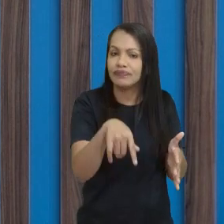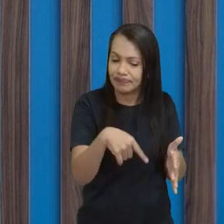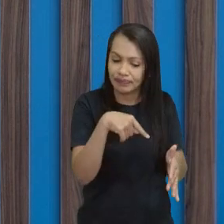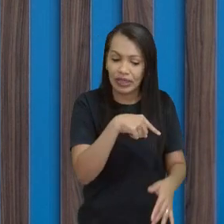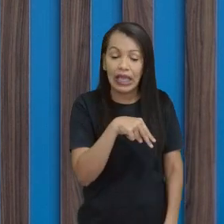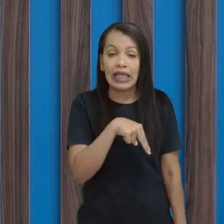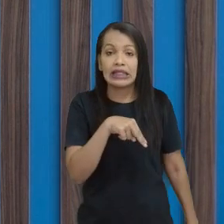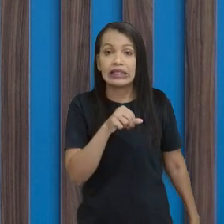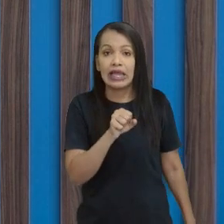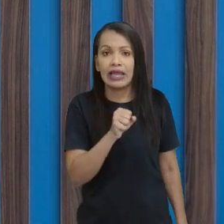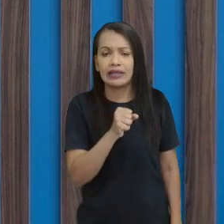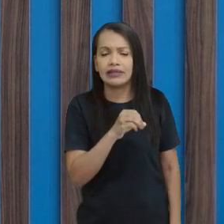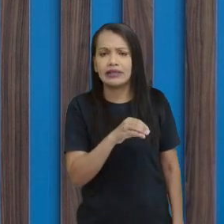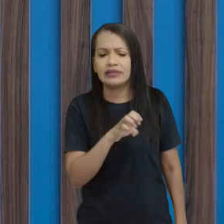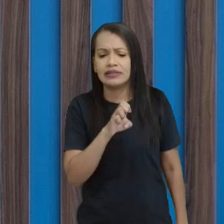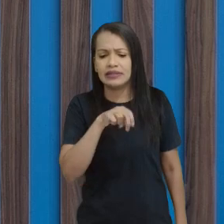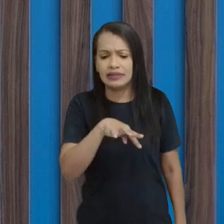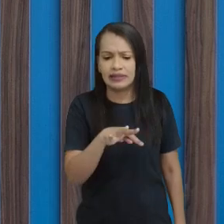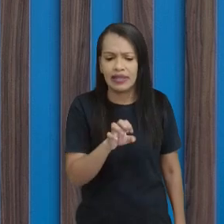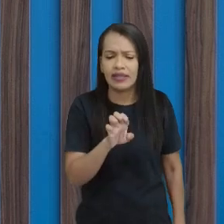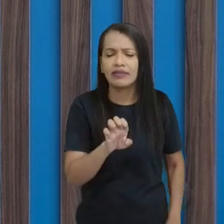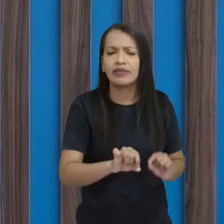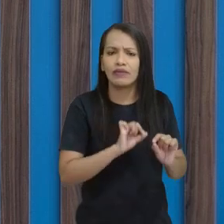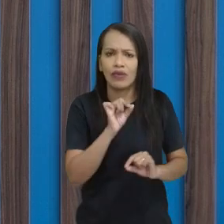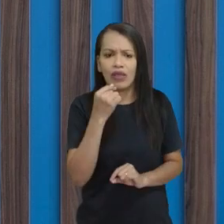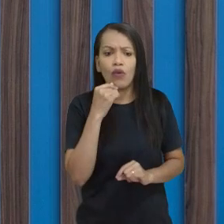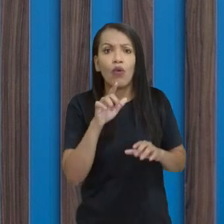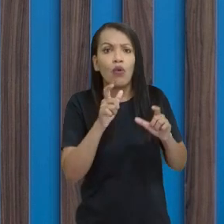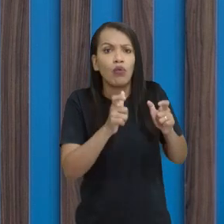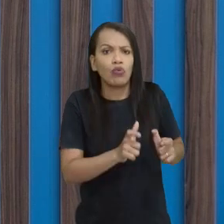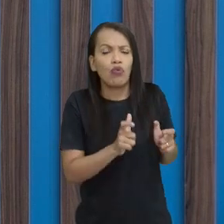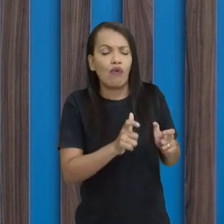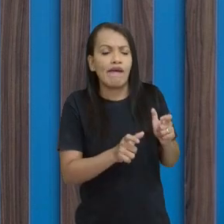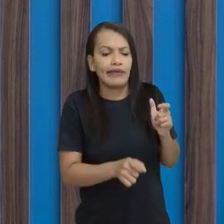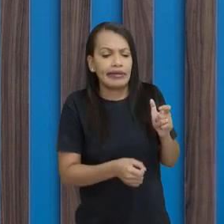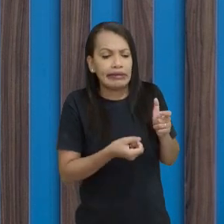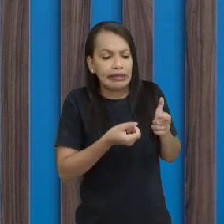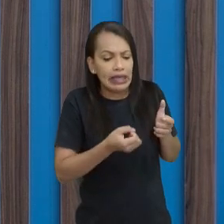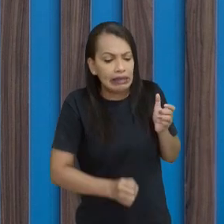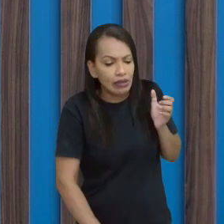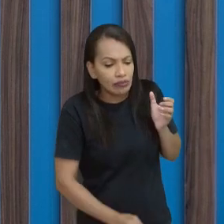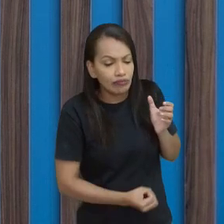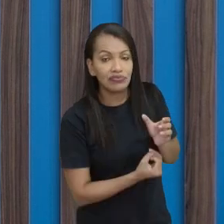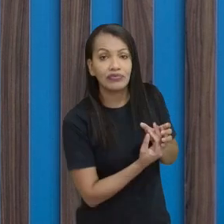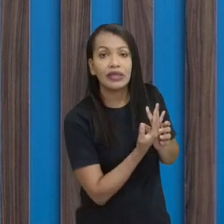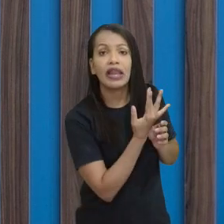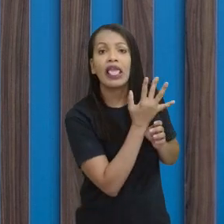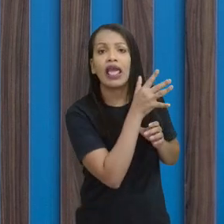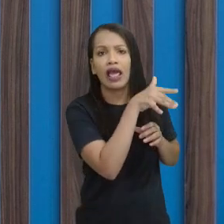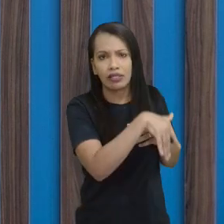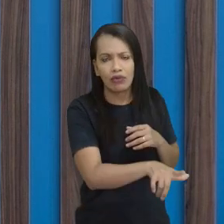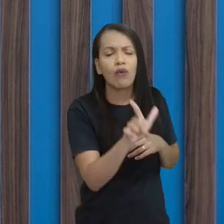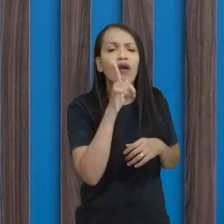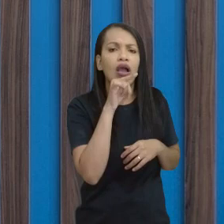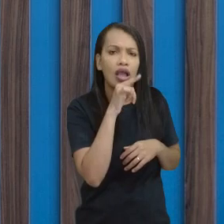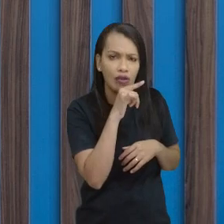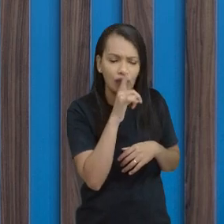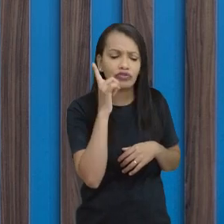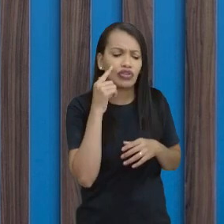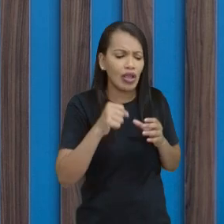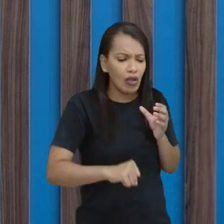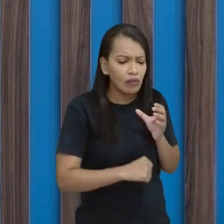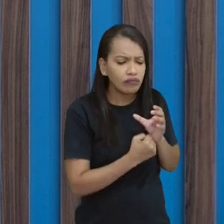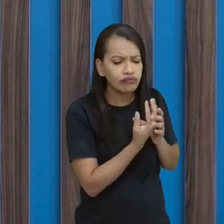Interessante. Mas aí ele vem com os afluentes também, e aí ele vem sendo poluído já até chegar aqui. Então, é um